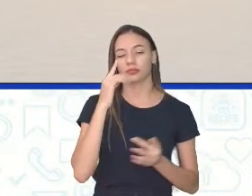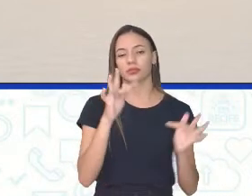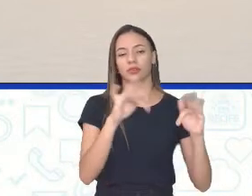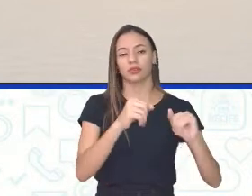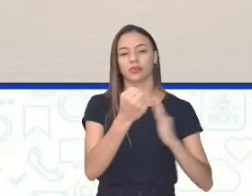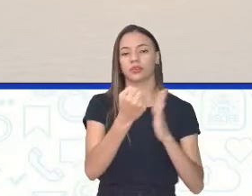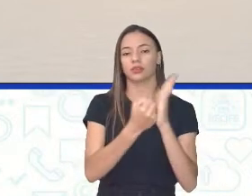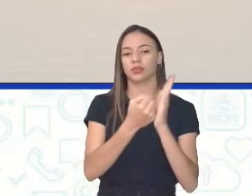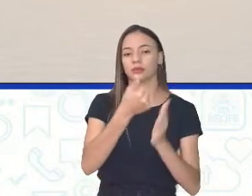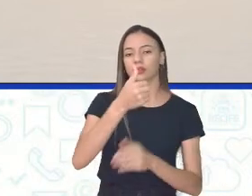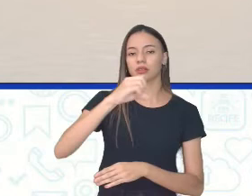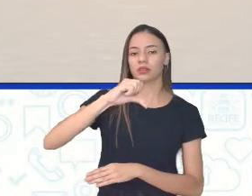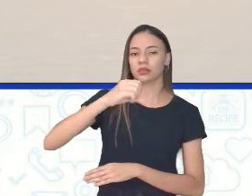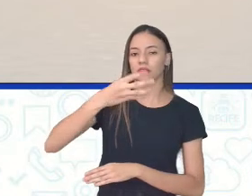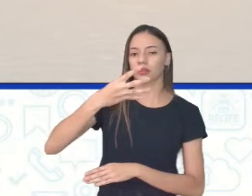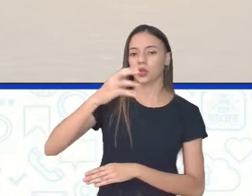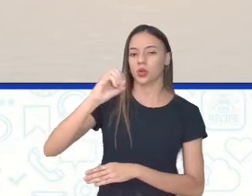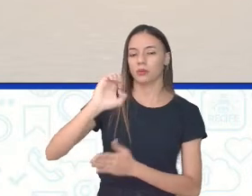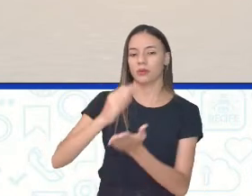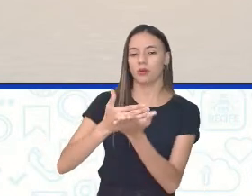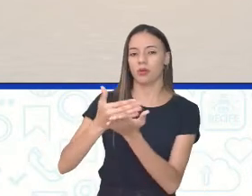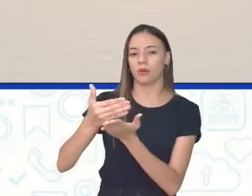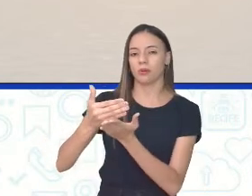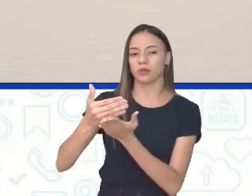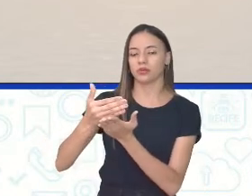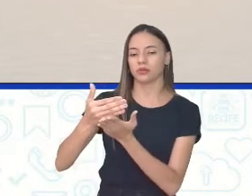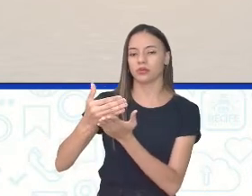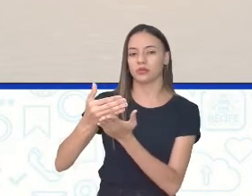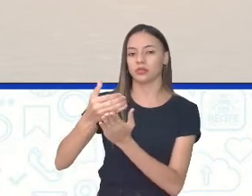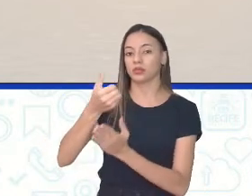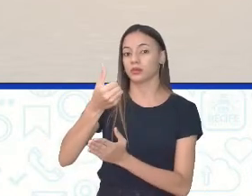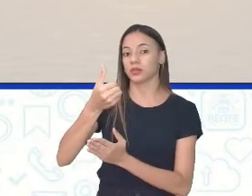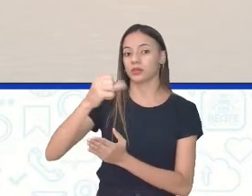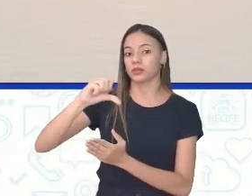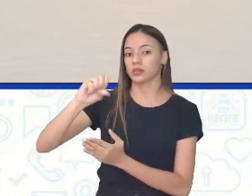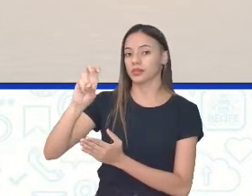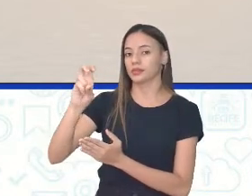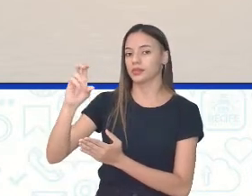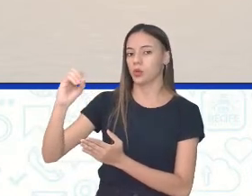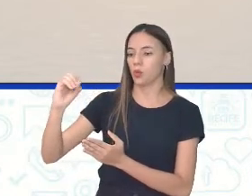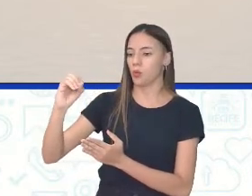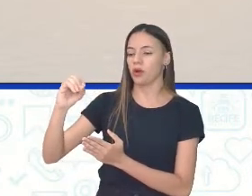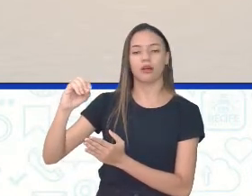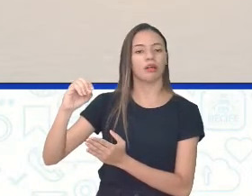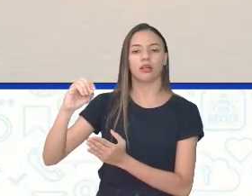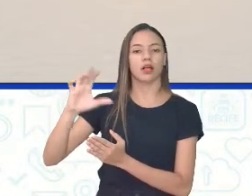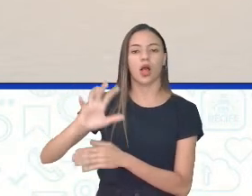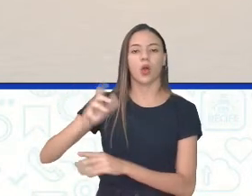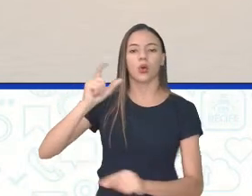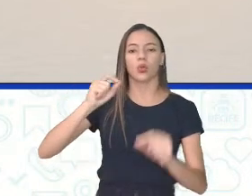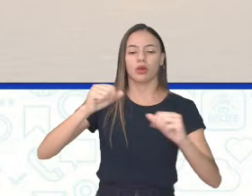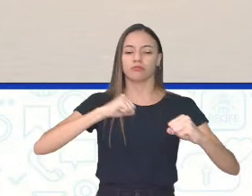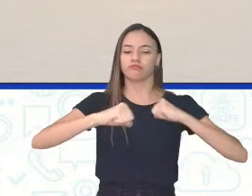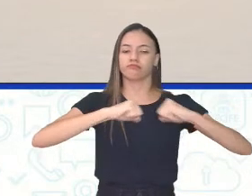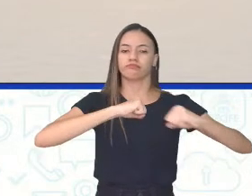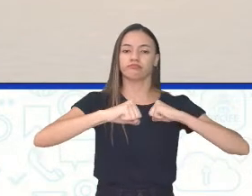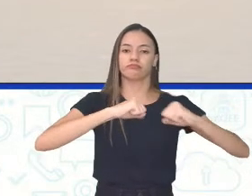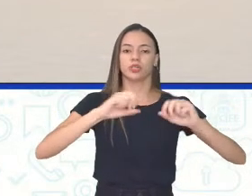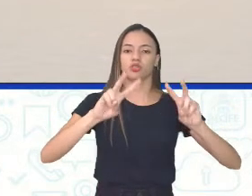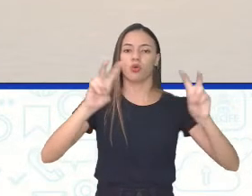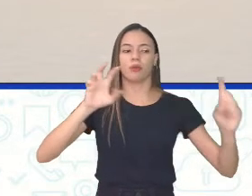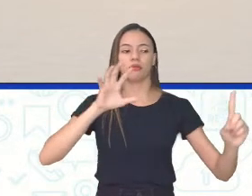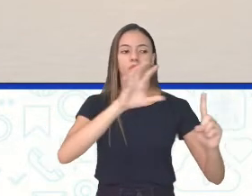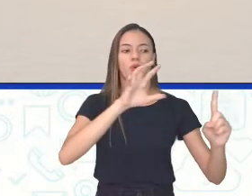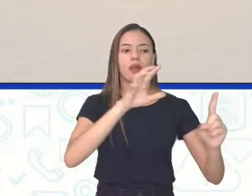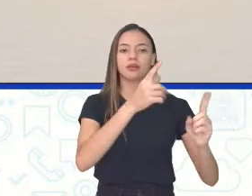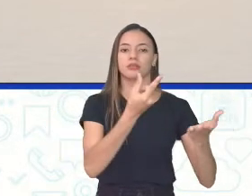de 1940, início dos anos 1950, eles foram marcados por um intenso debate sobre a maior influência, né, do